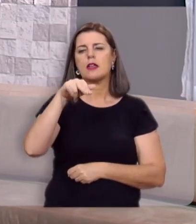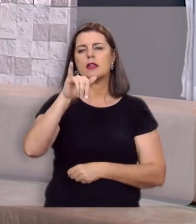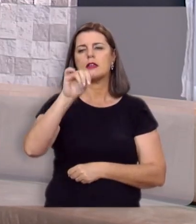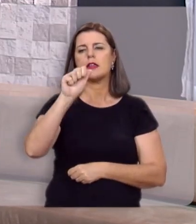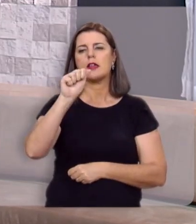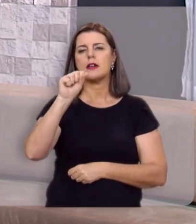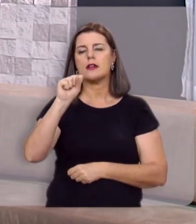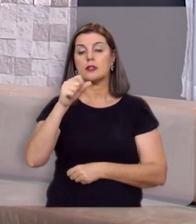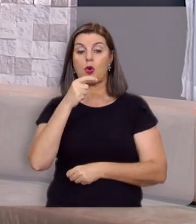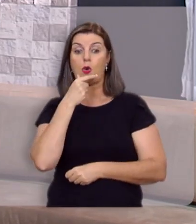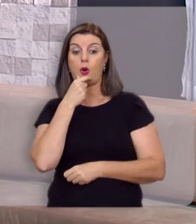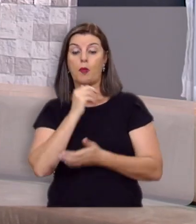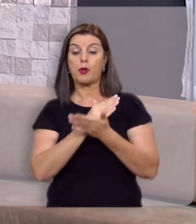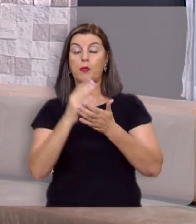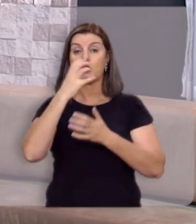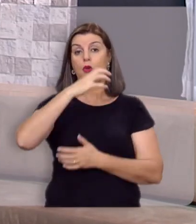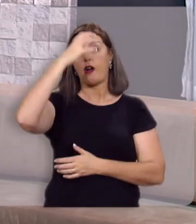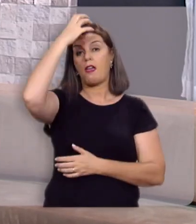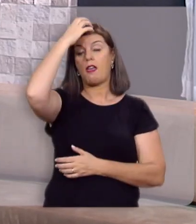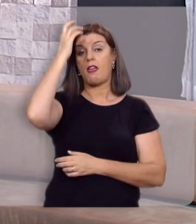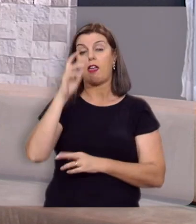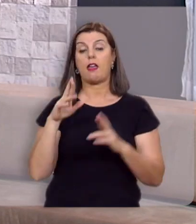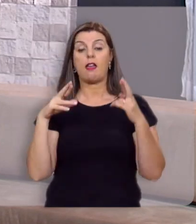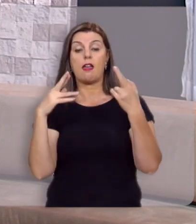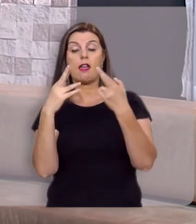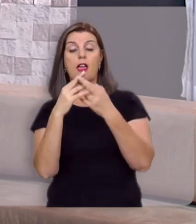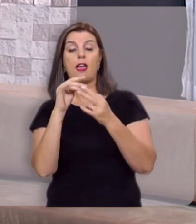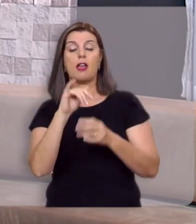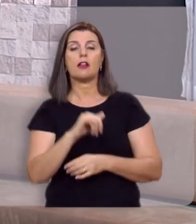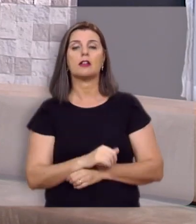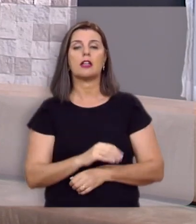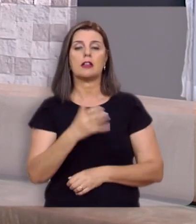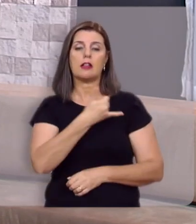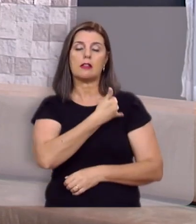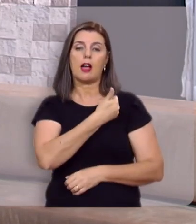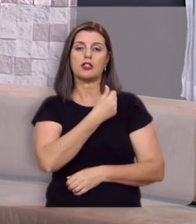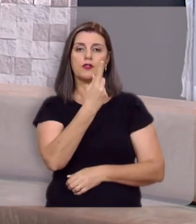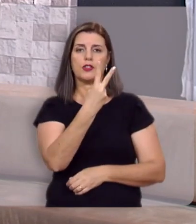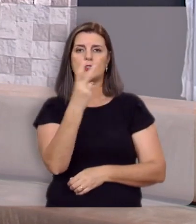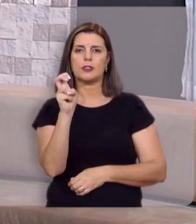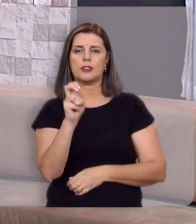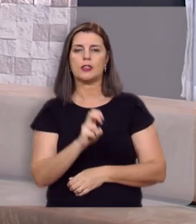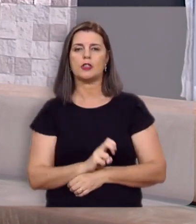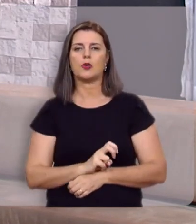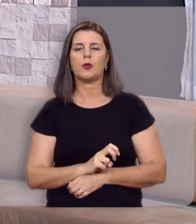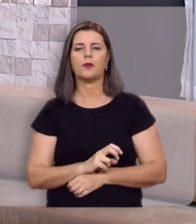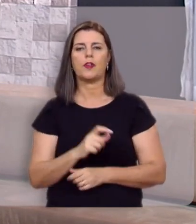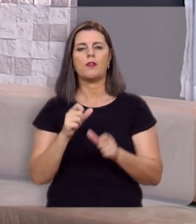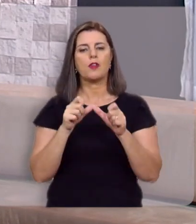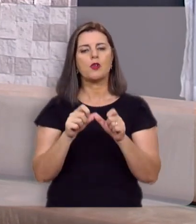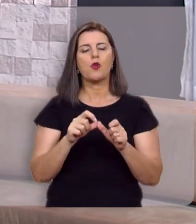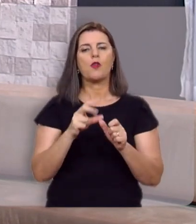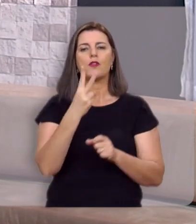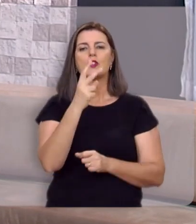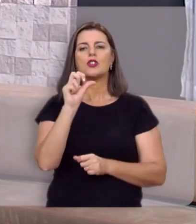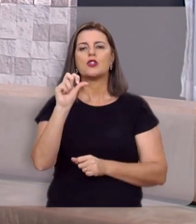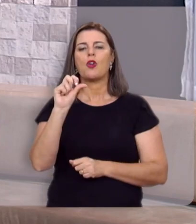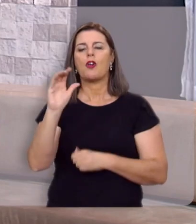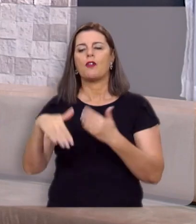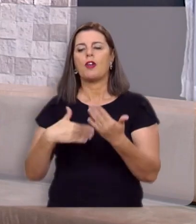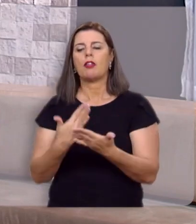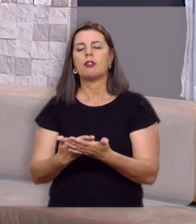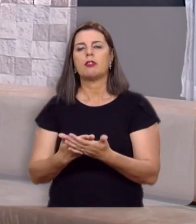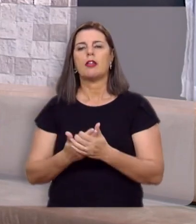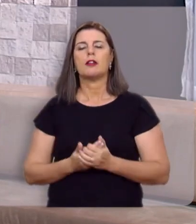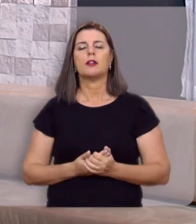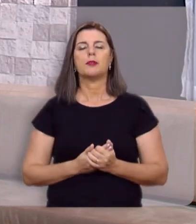que começou a reinar em Jerusalém com 25 anos, reinou 29 anos e foi um dos